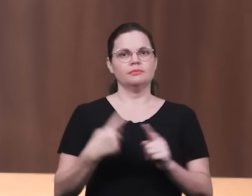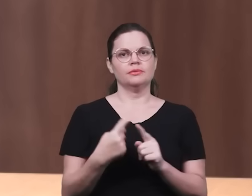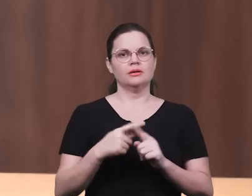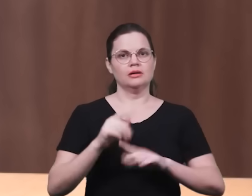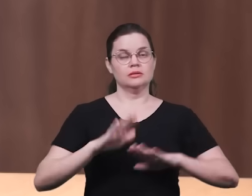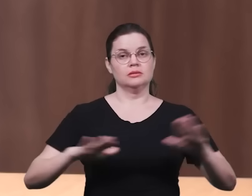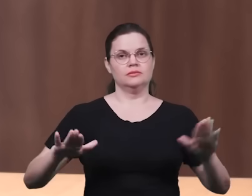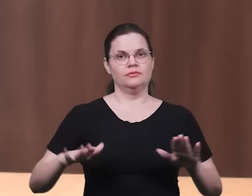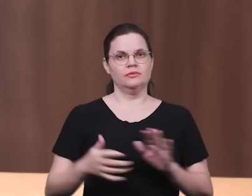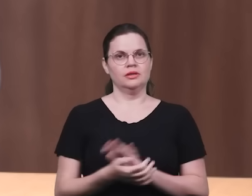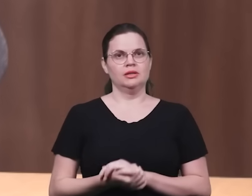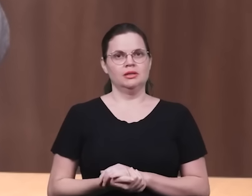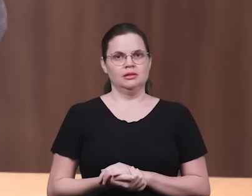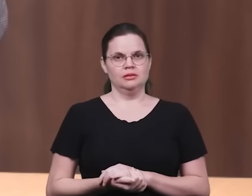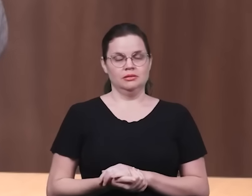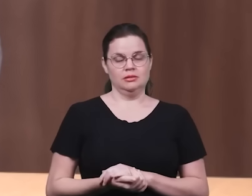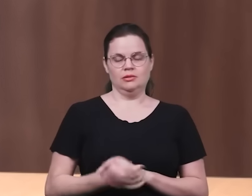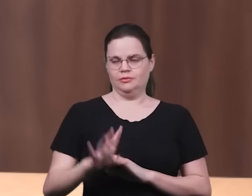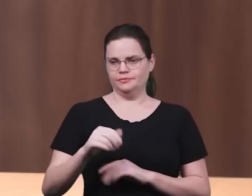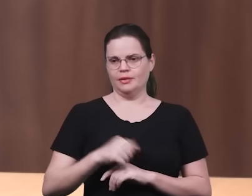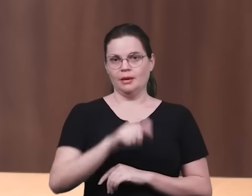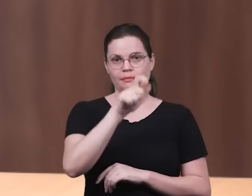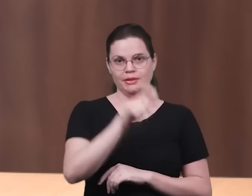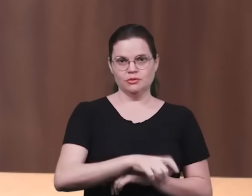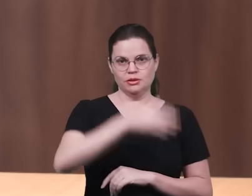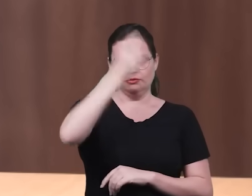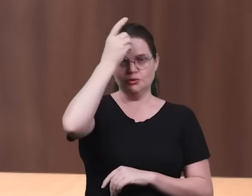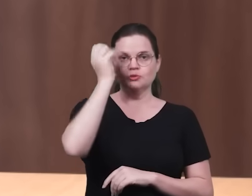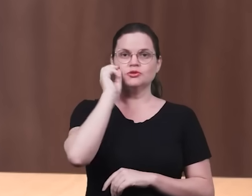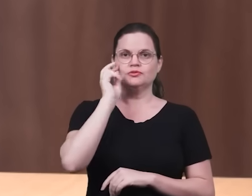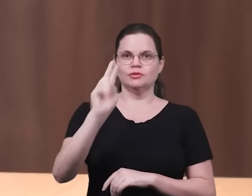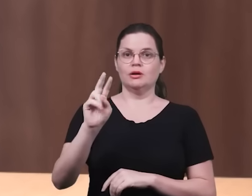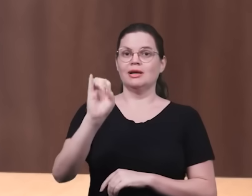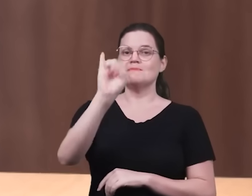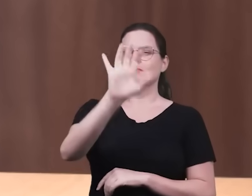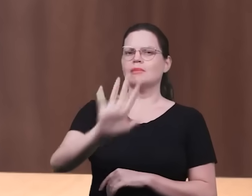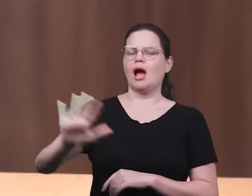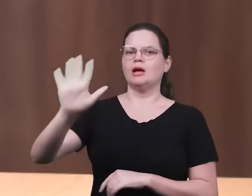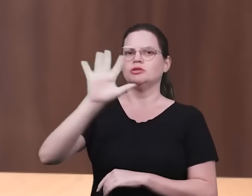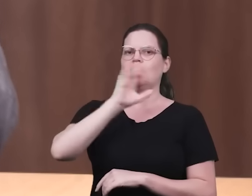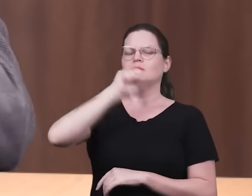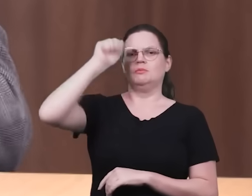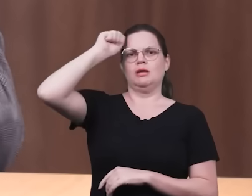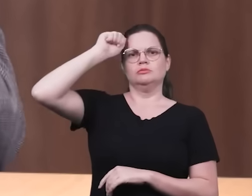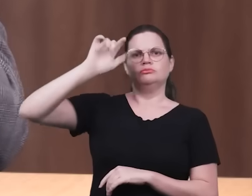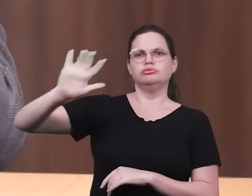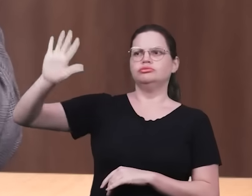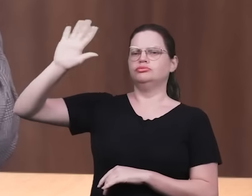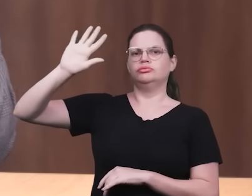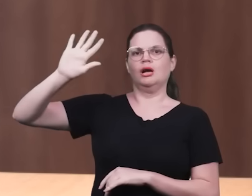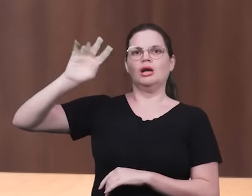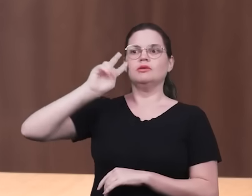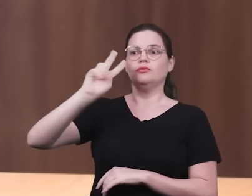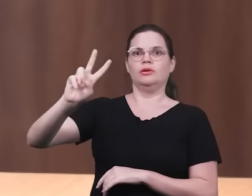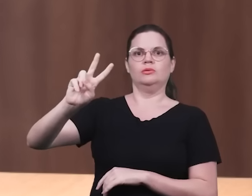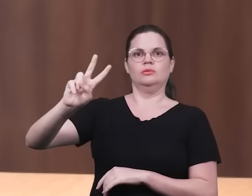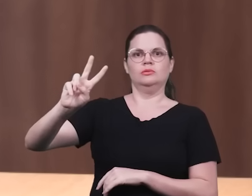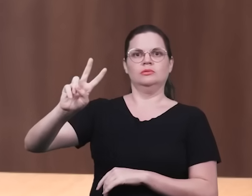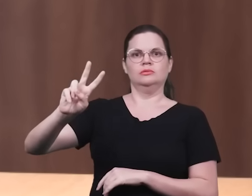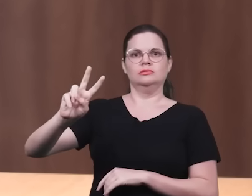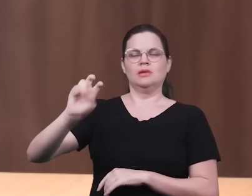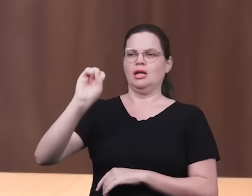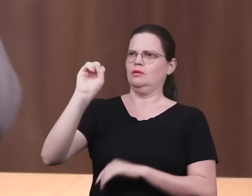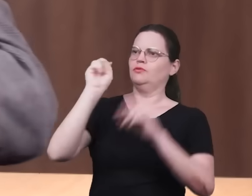visão, ele viu a cena, né? Exato. Você viu a cena. Rápida. Agora, o senhor mostrou